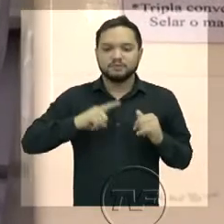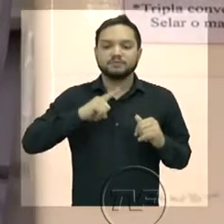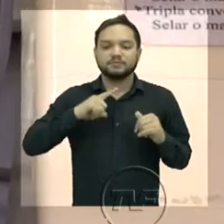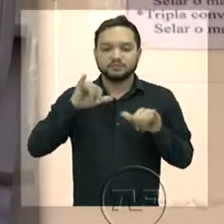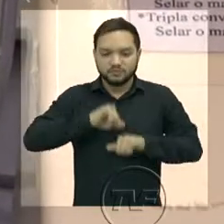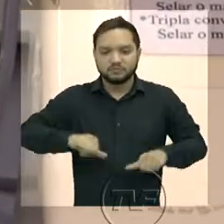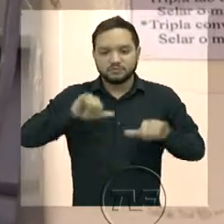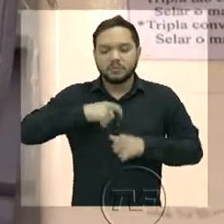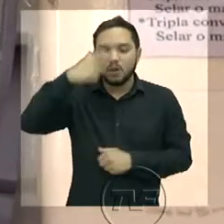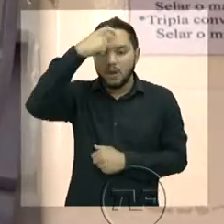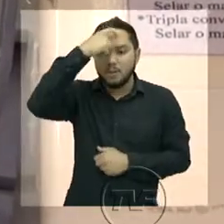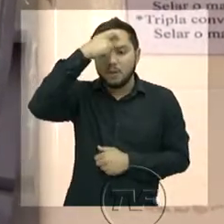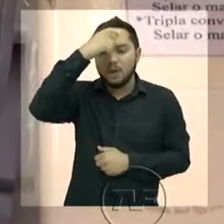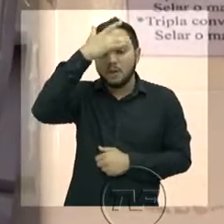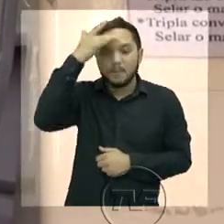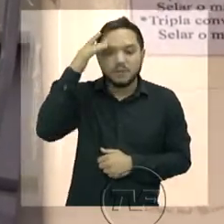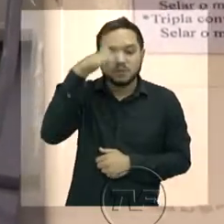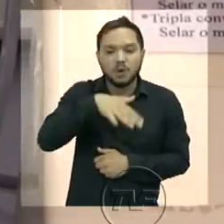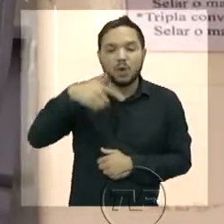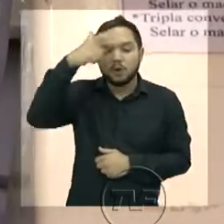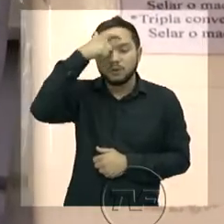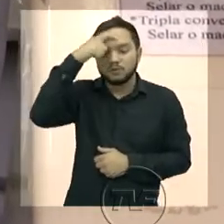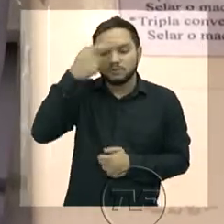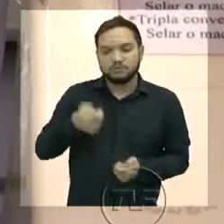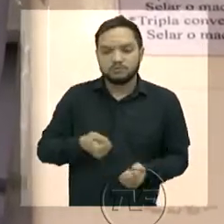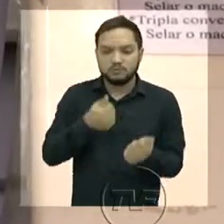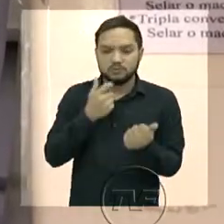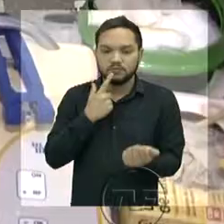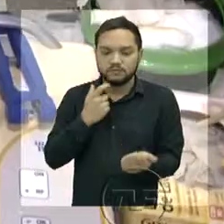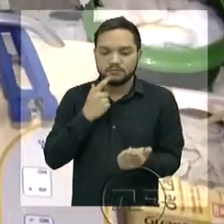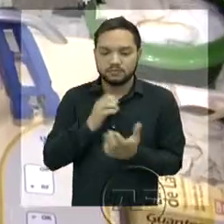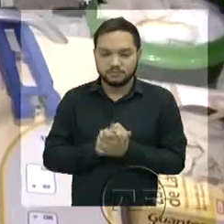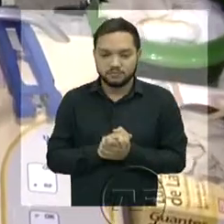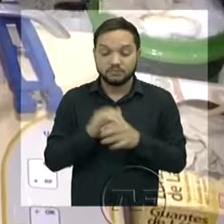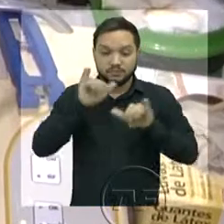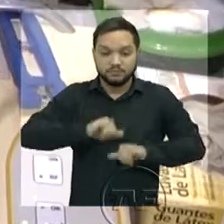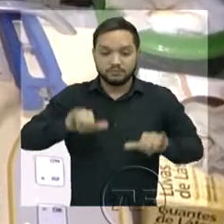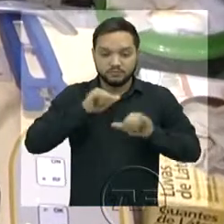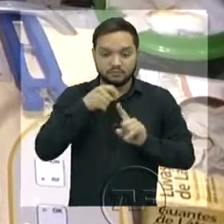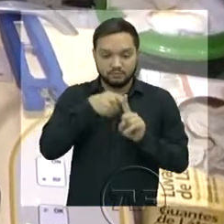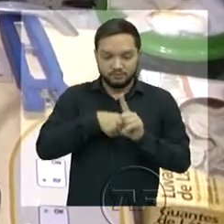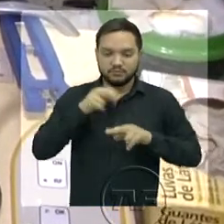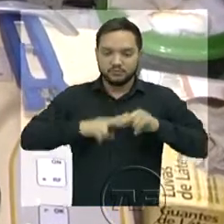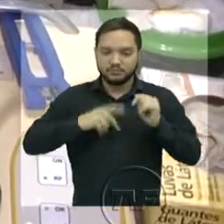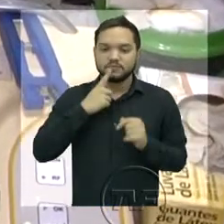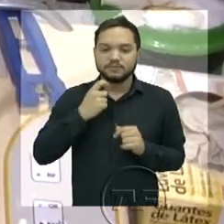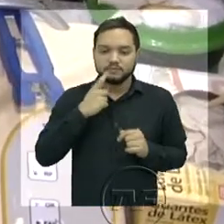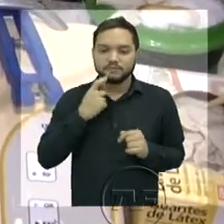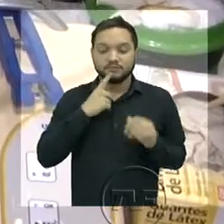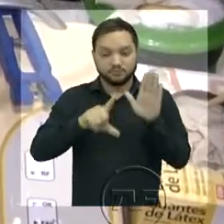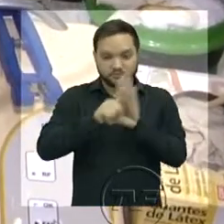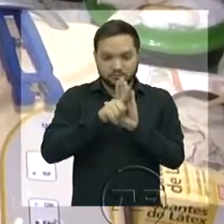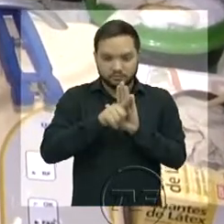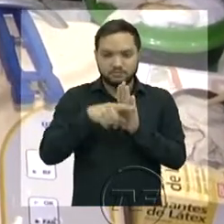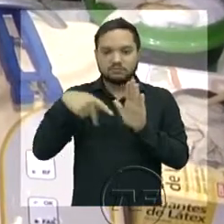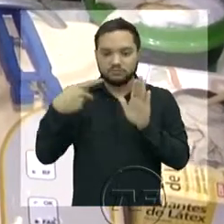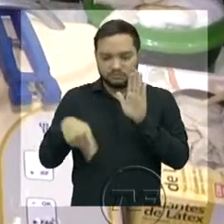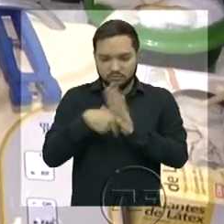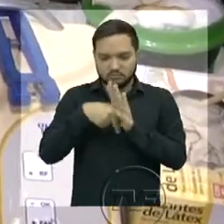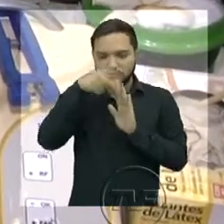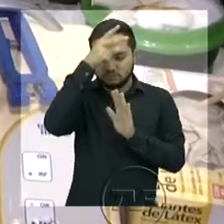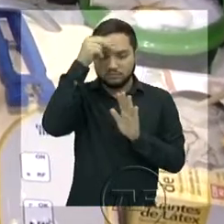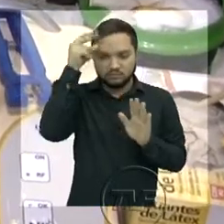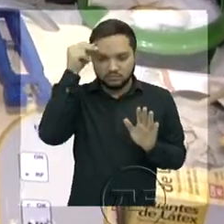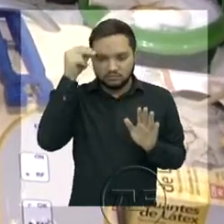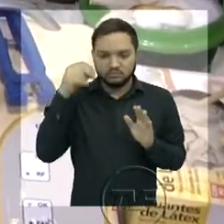pela conscientização da população para a doação. A campanha Junho Vermelho, lei municipal que oficializa um